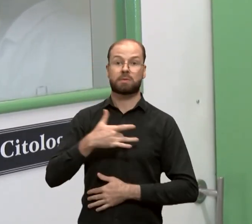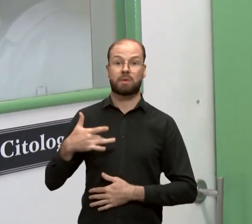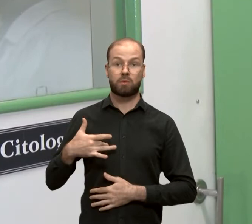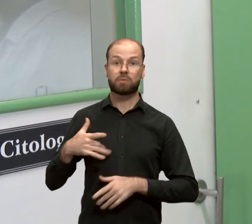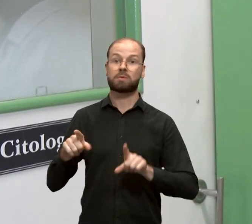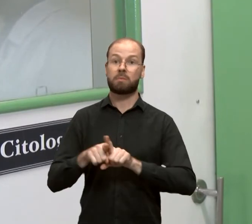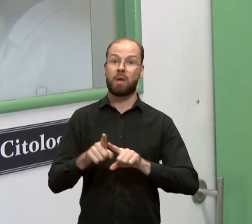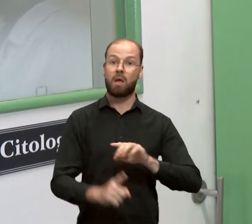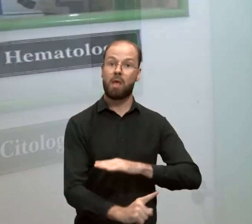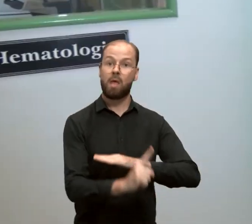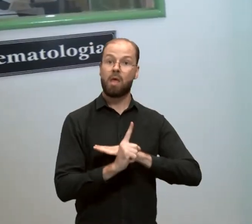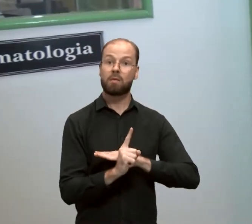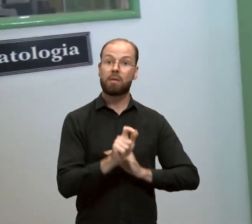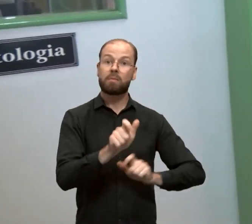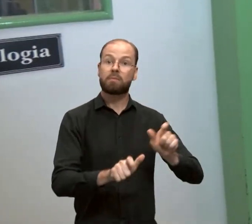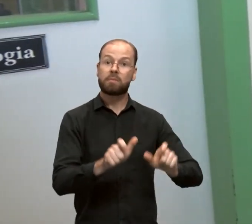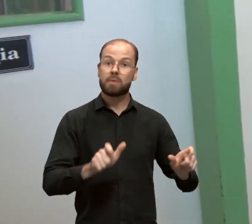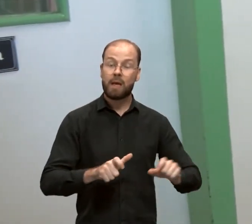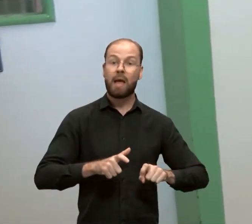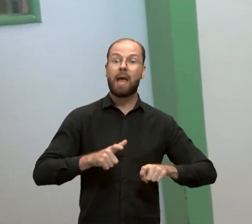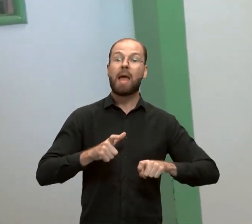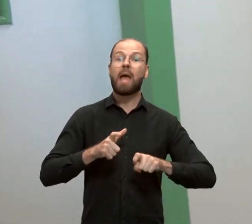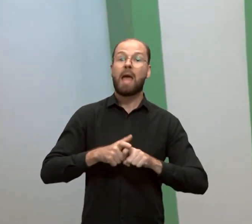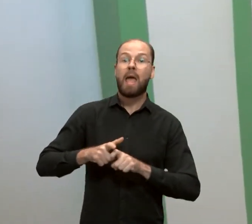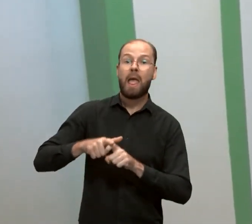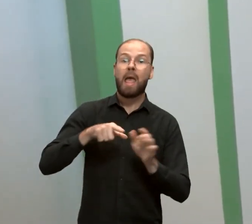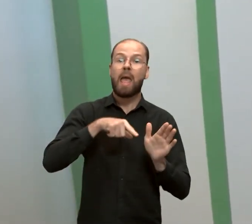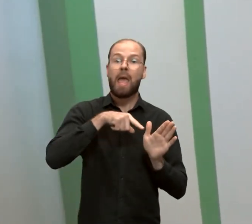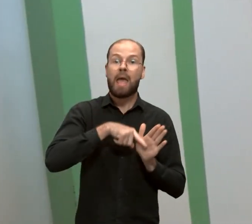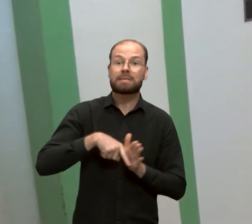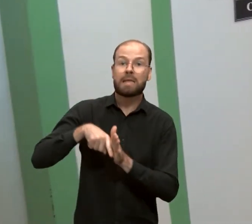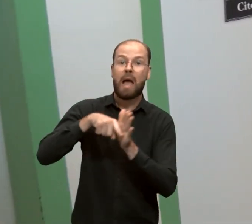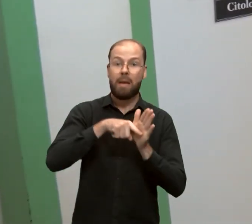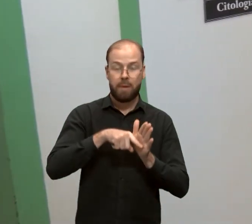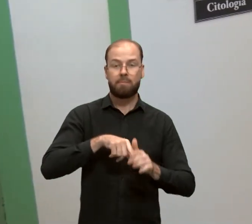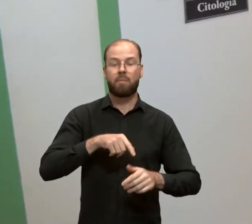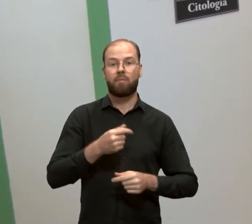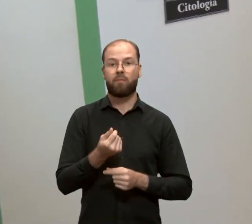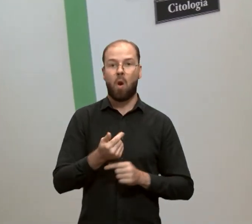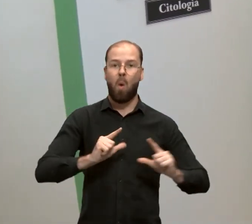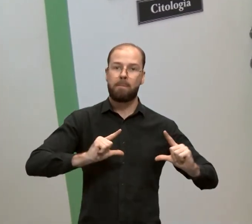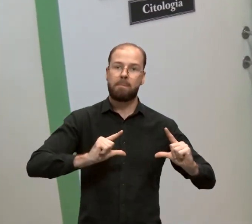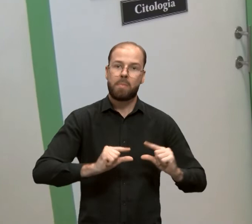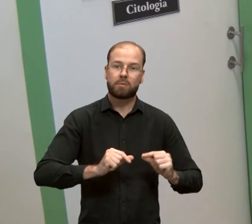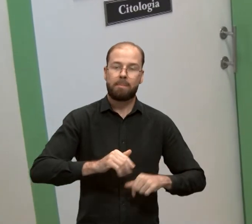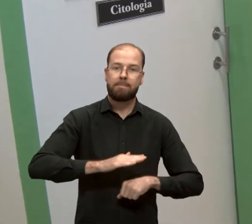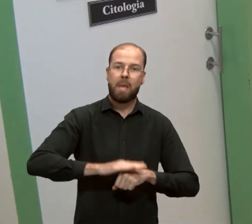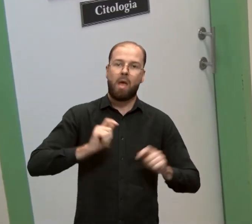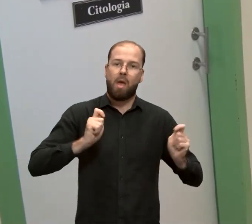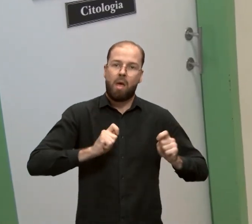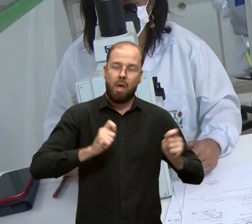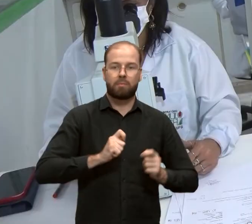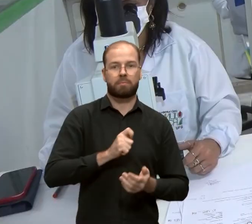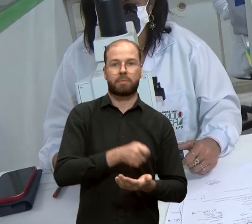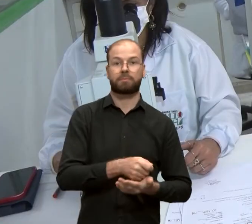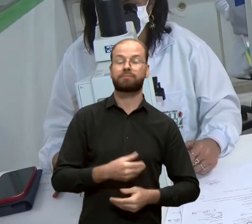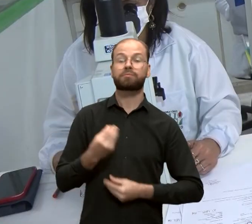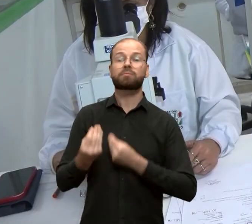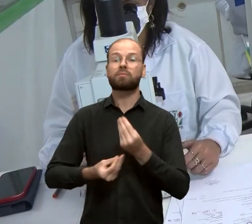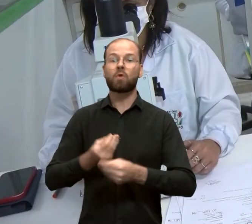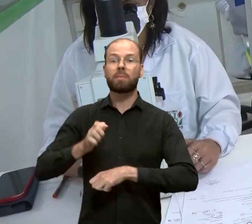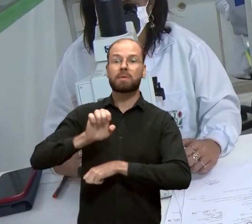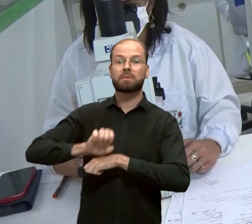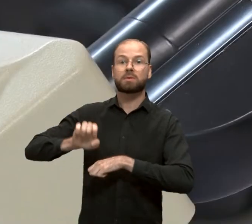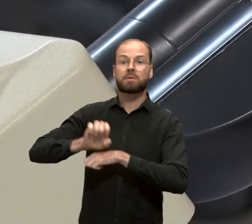em exames particulares, fornecendo um valor mais acessível para esses pacientes. E como que funciona o sistema de estágio aqui?